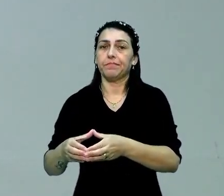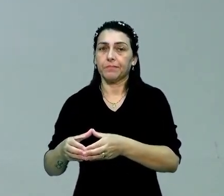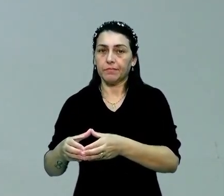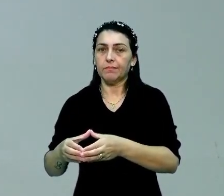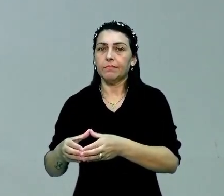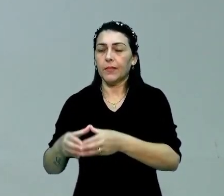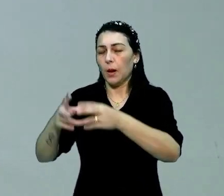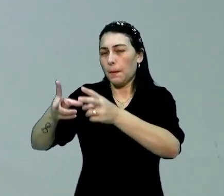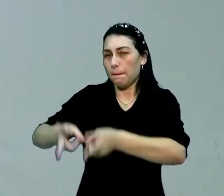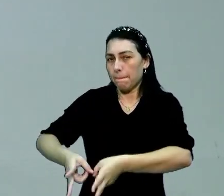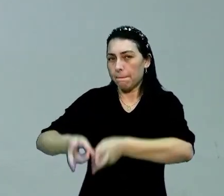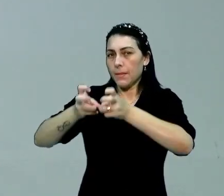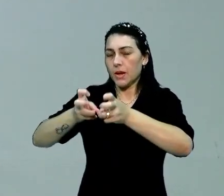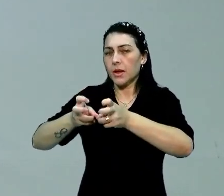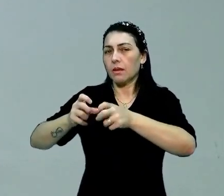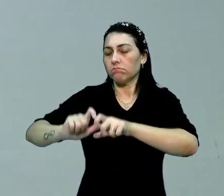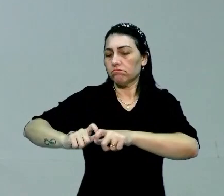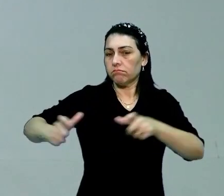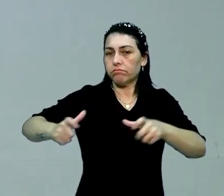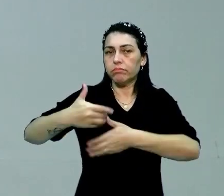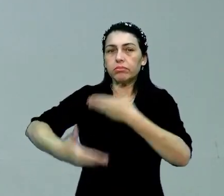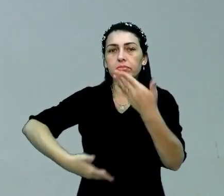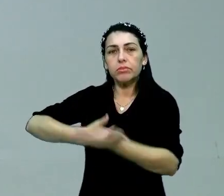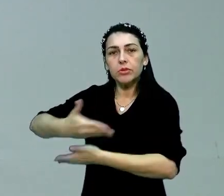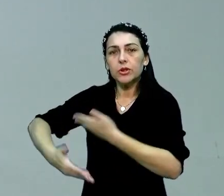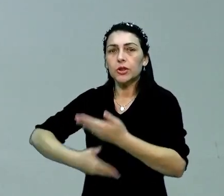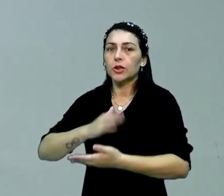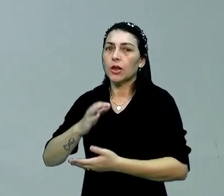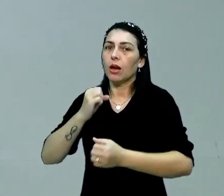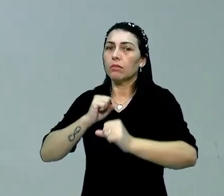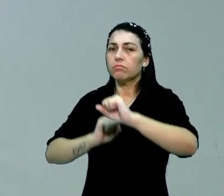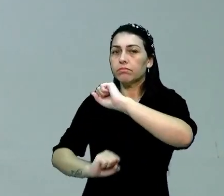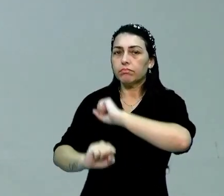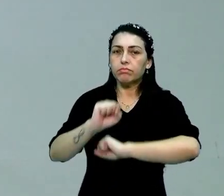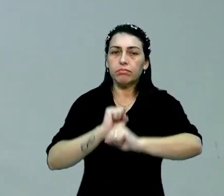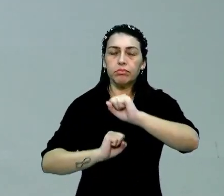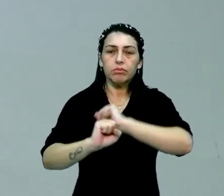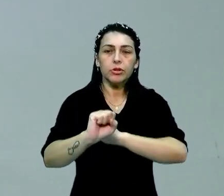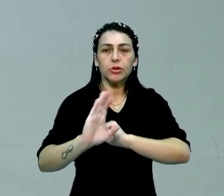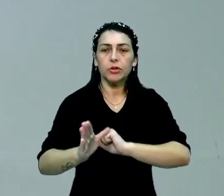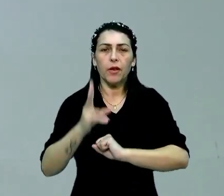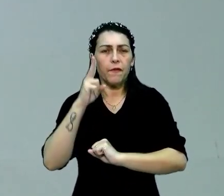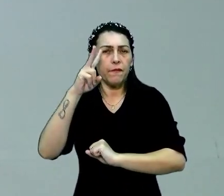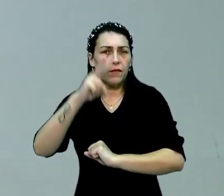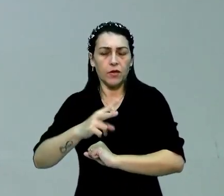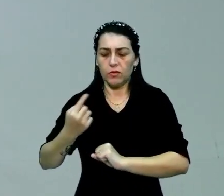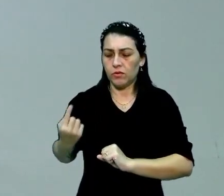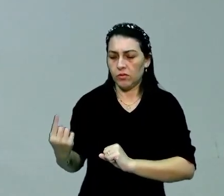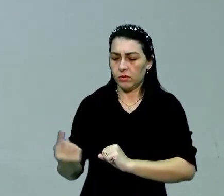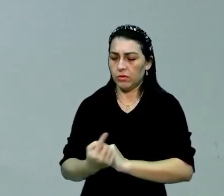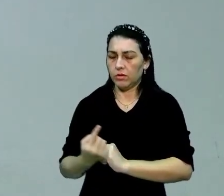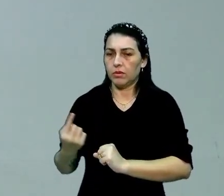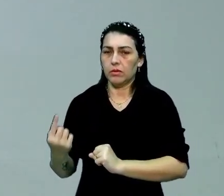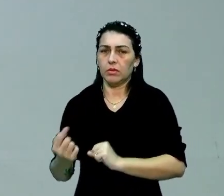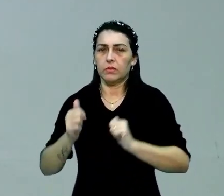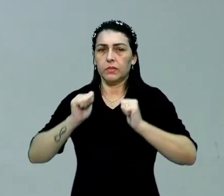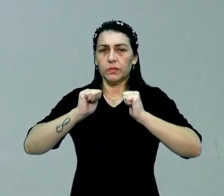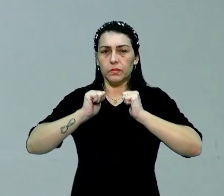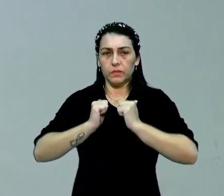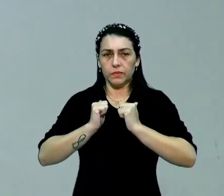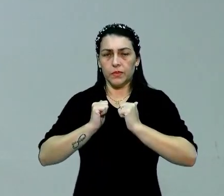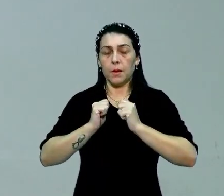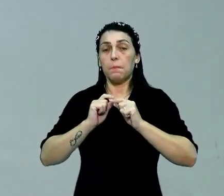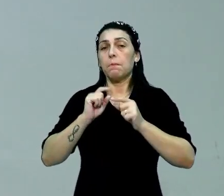uma percepção, um pouco mais de interação. Já o lutador é aquele cara que é visto como centrado, focado,